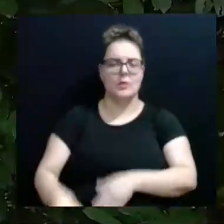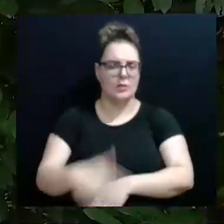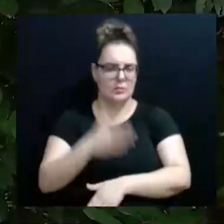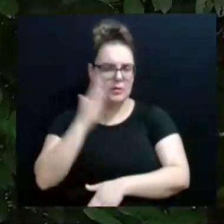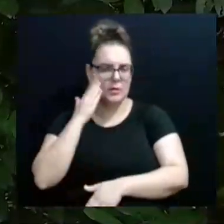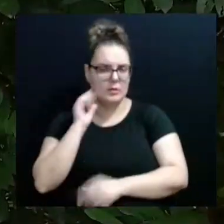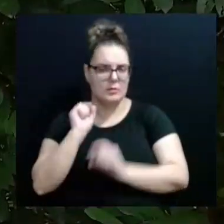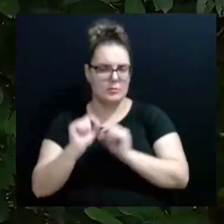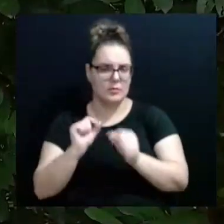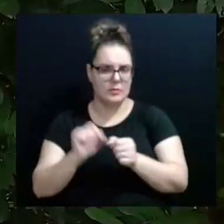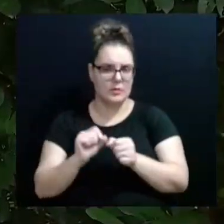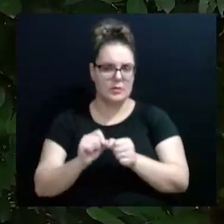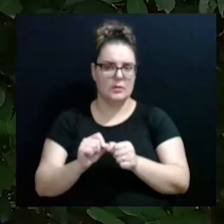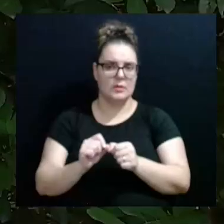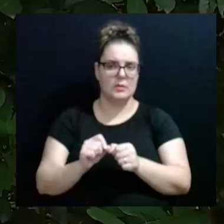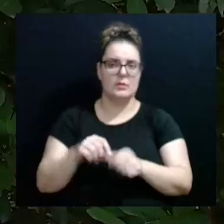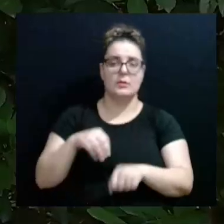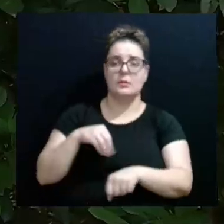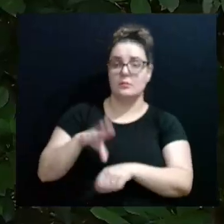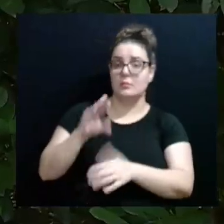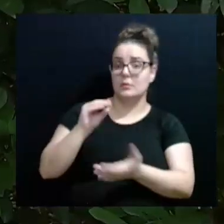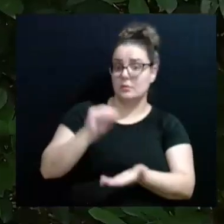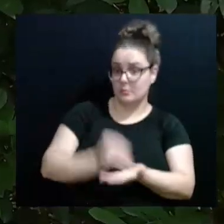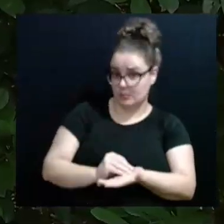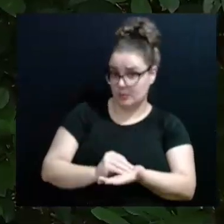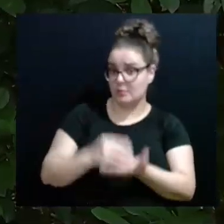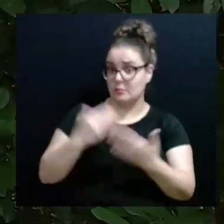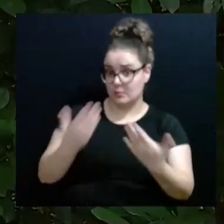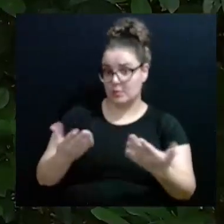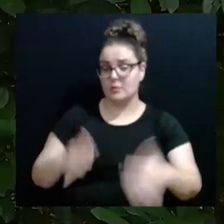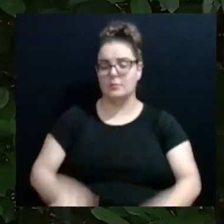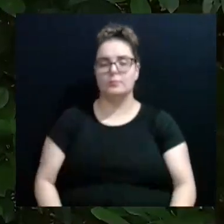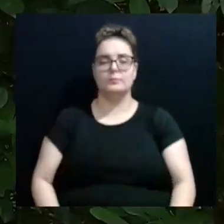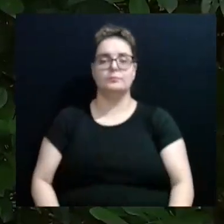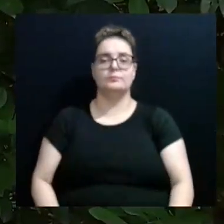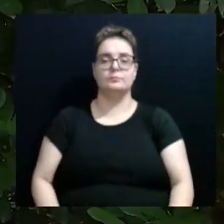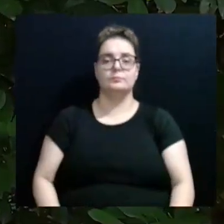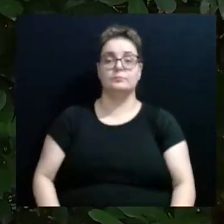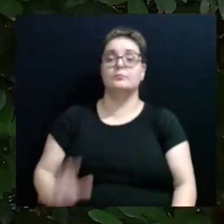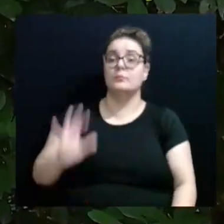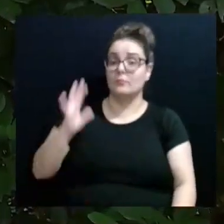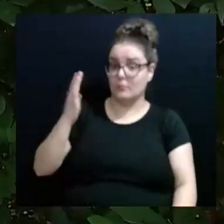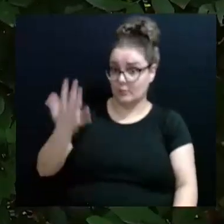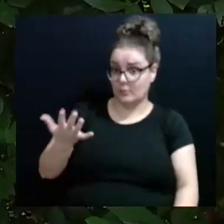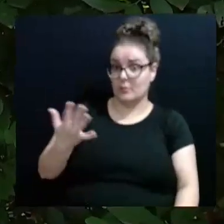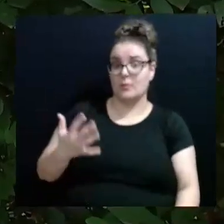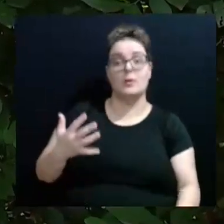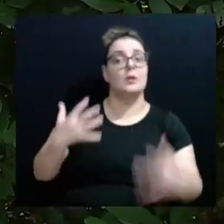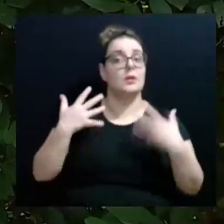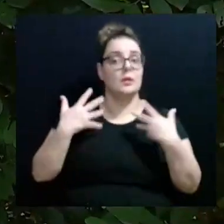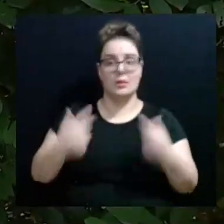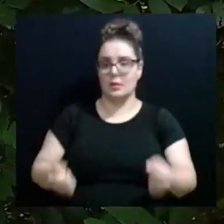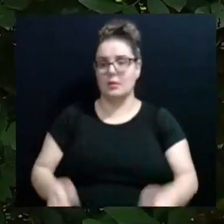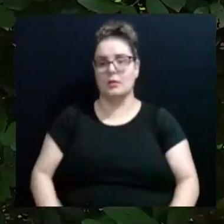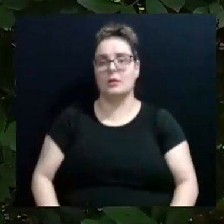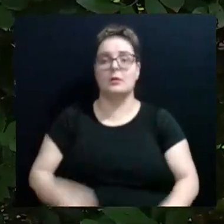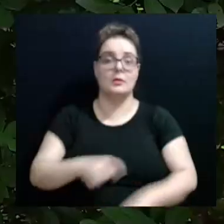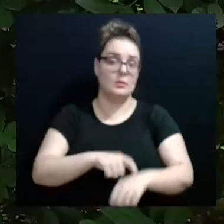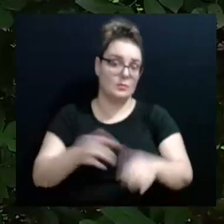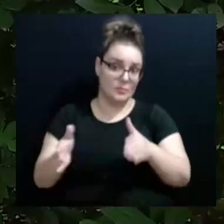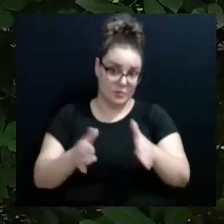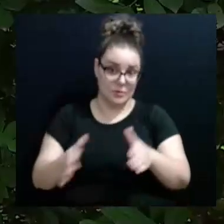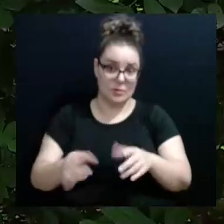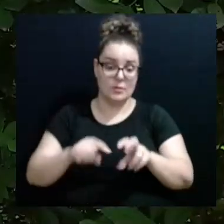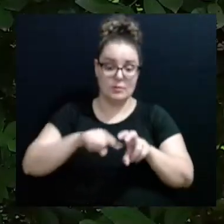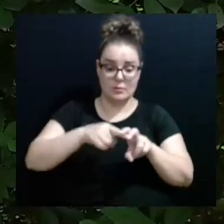Uma última dica que eu quero deixar para vocês, que acontece muito, né? A gente recebe assim, nessa época agora que é a época de reprodução, né?